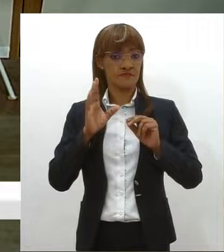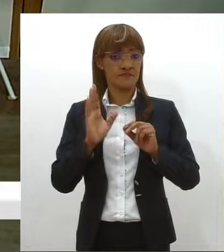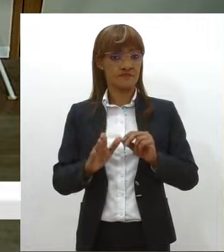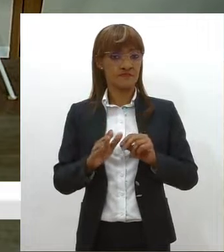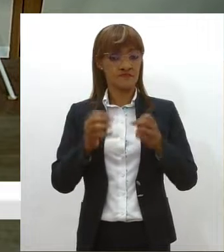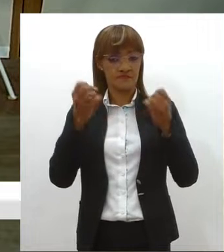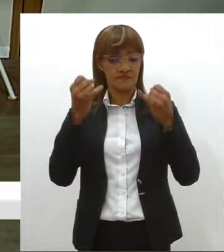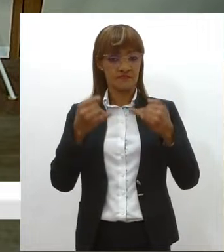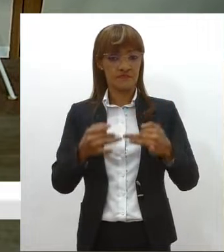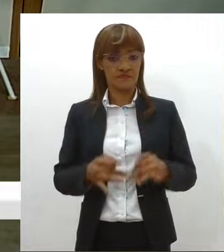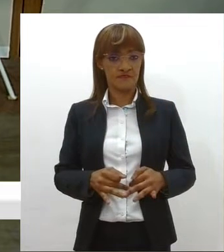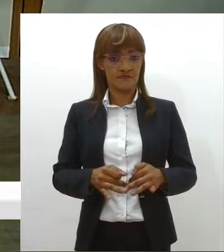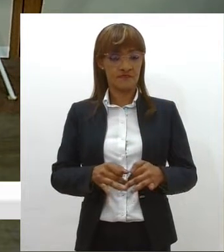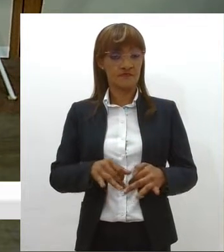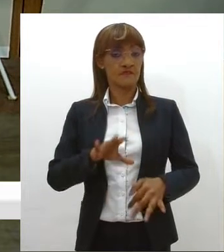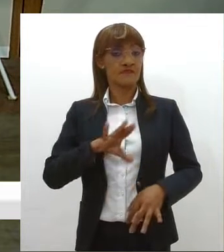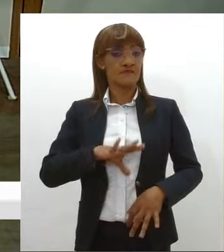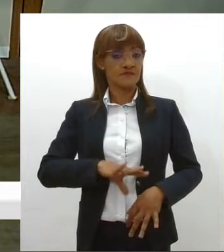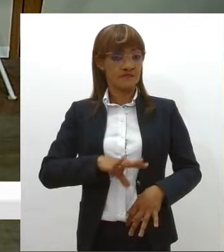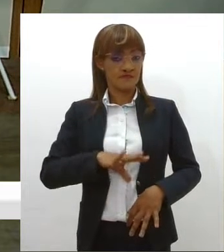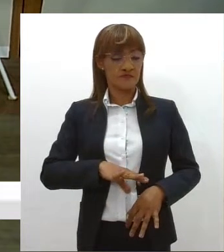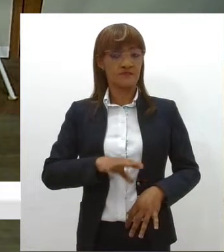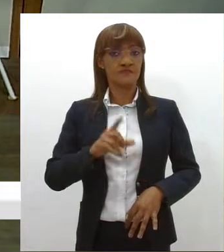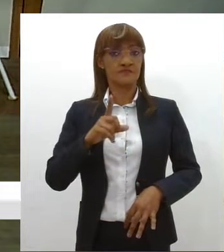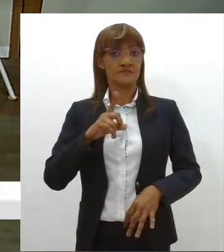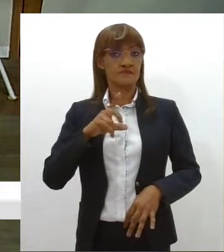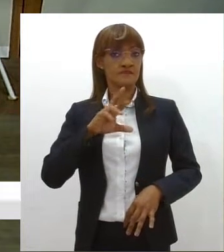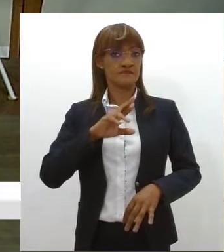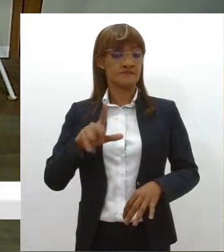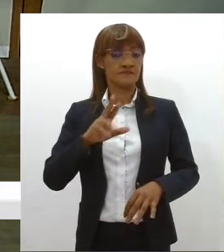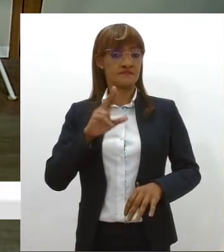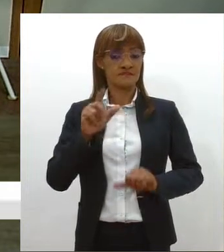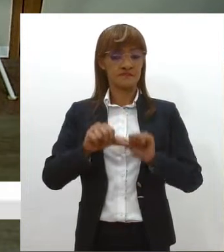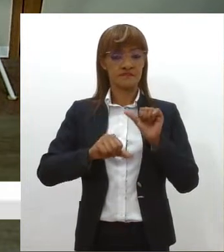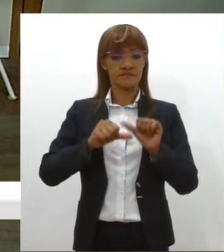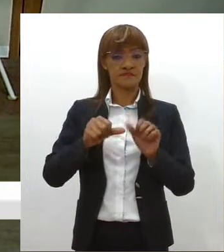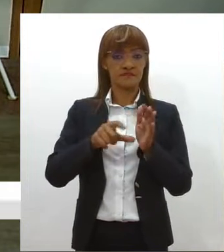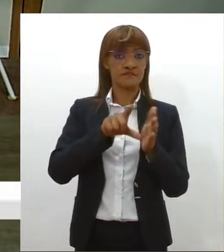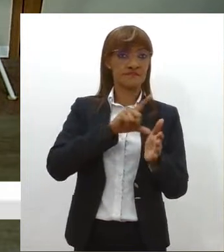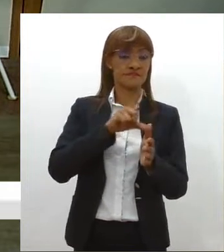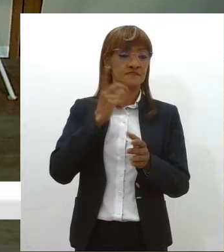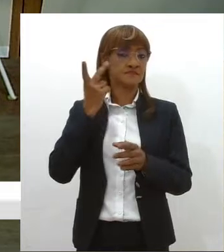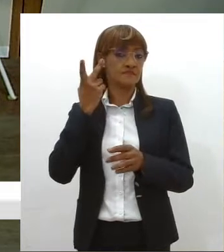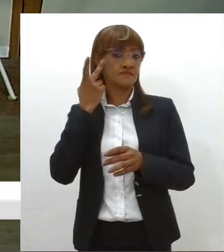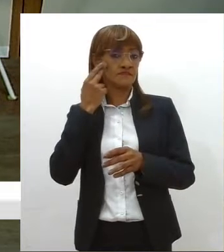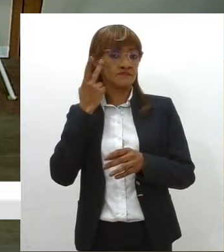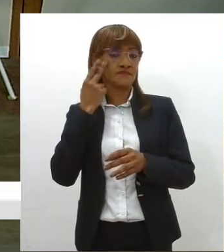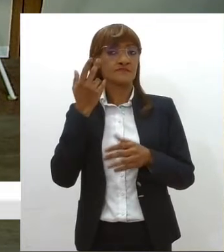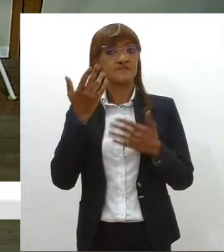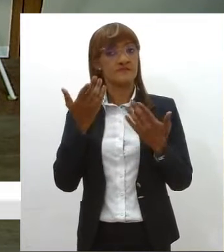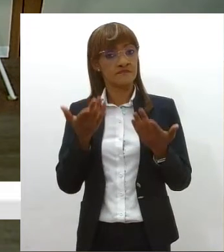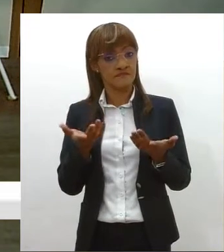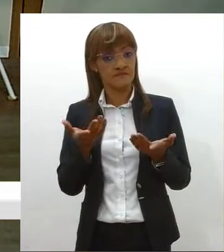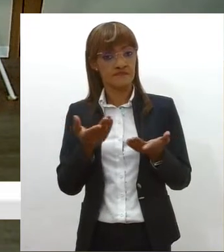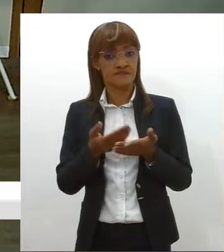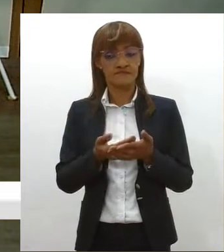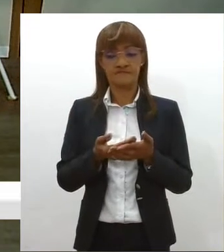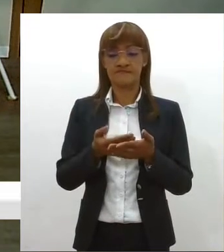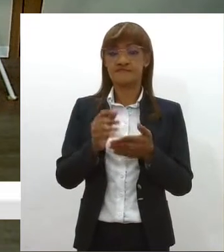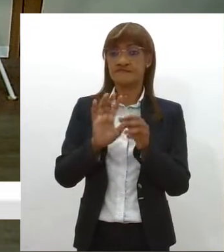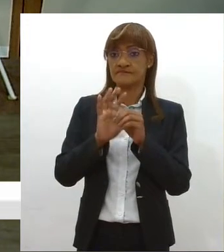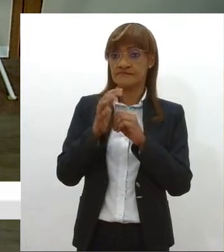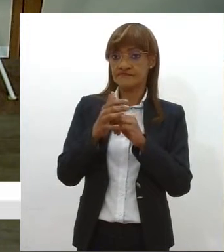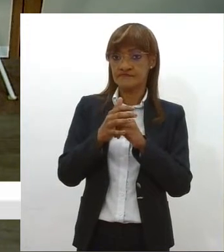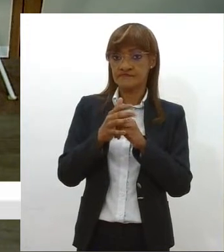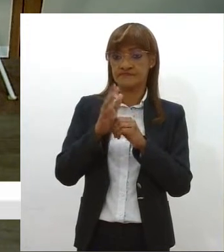apresentaram alterações, né, ciclos que eram considerados normais ou regulares, digamos assim, e que após a infecção